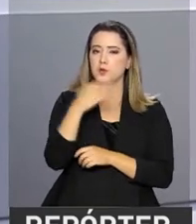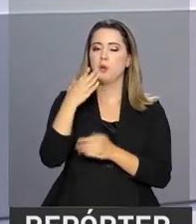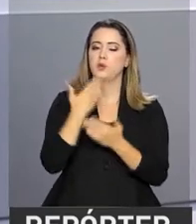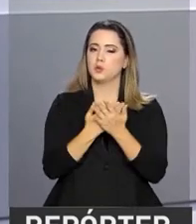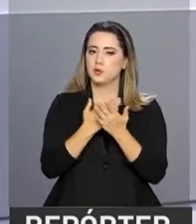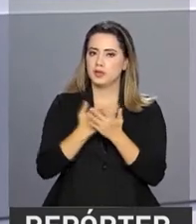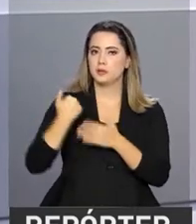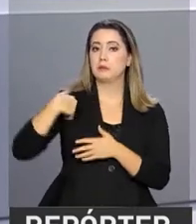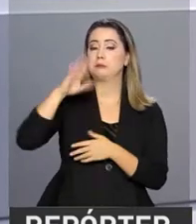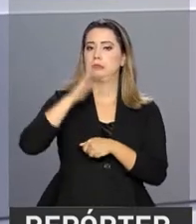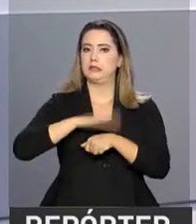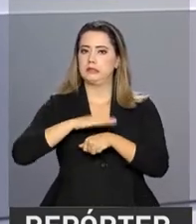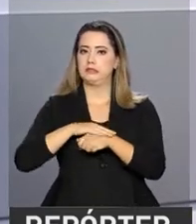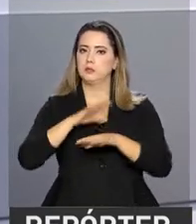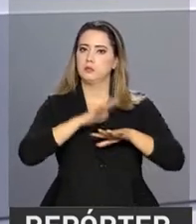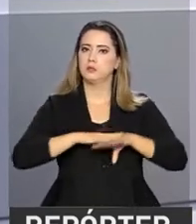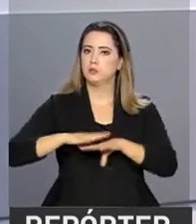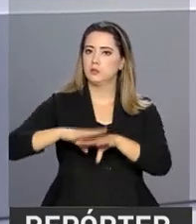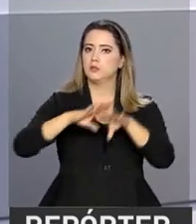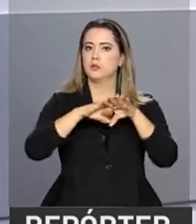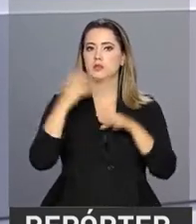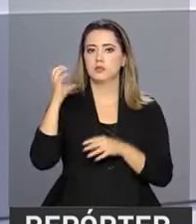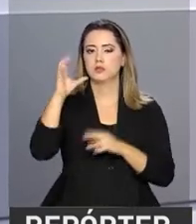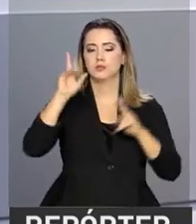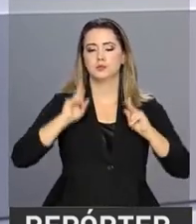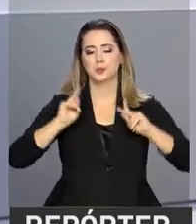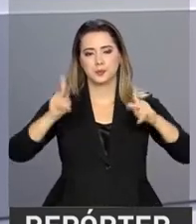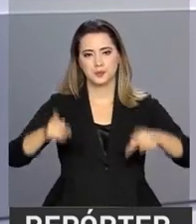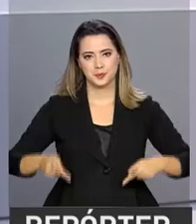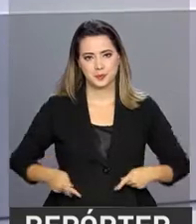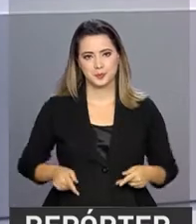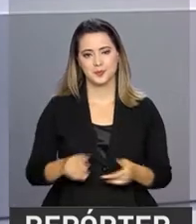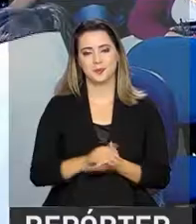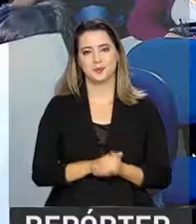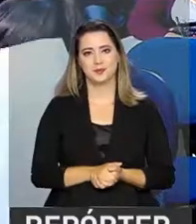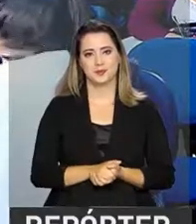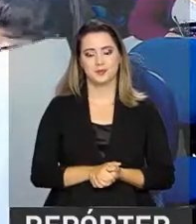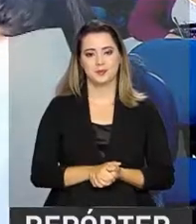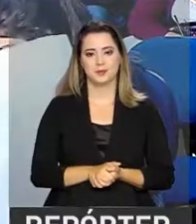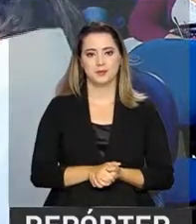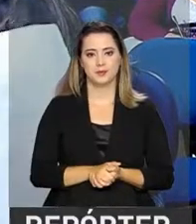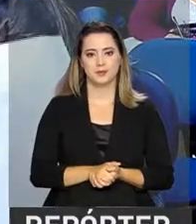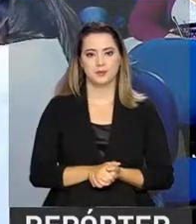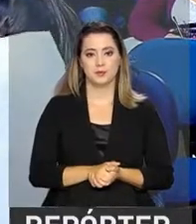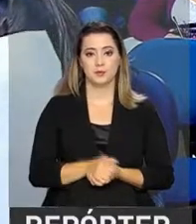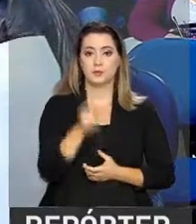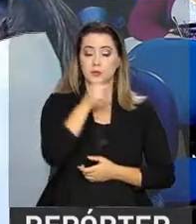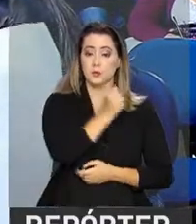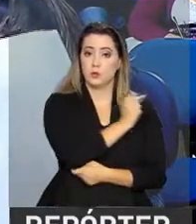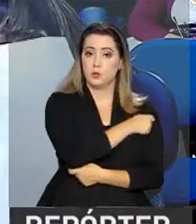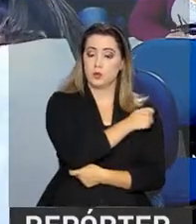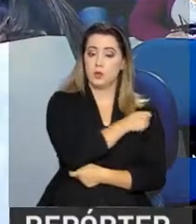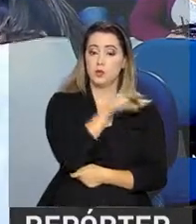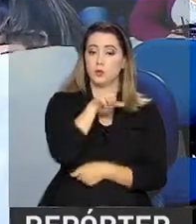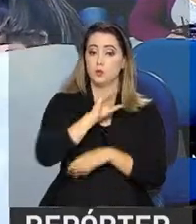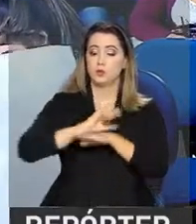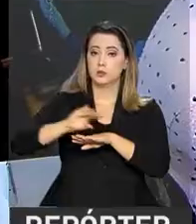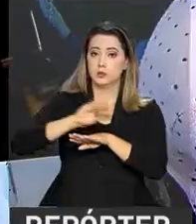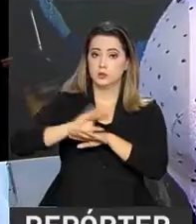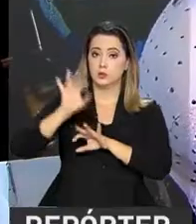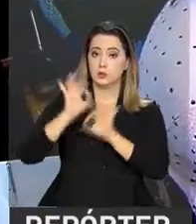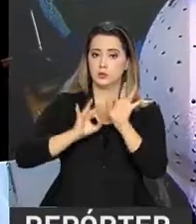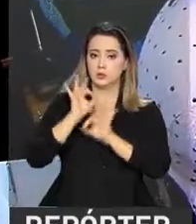estudo para as questões sobre matemática e ciências da natureza os alunos deste curso preparatório